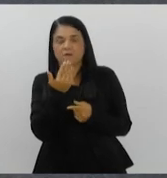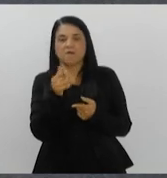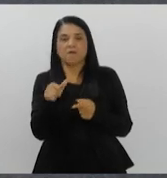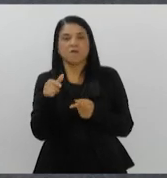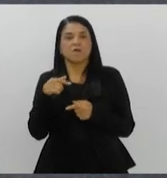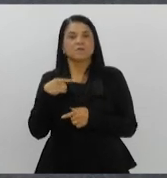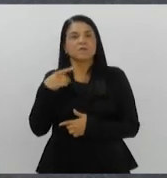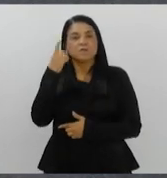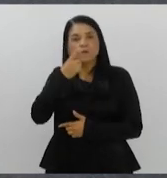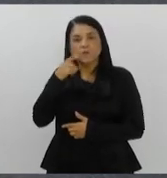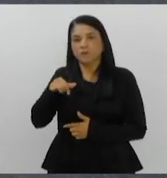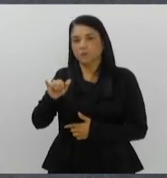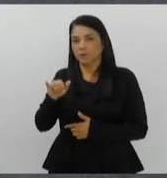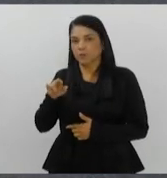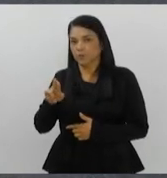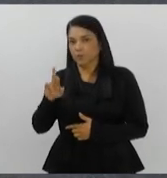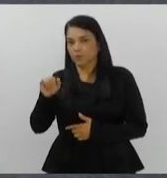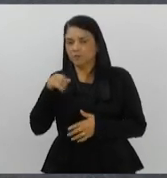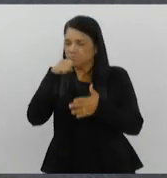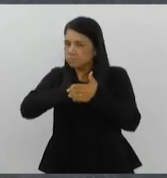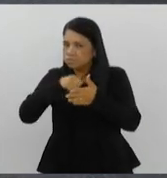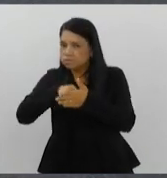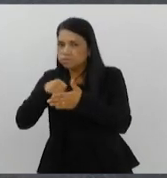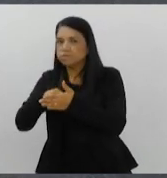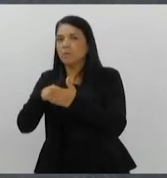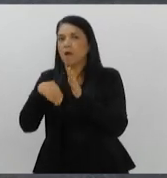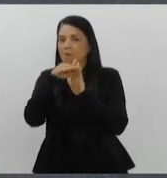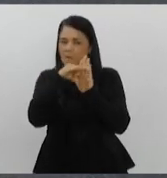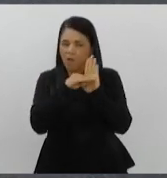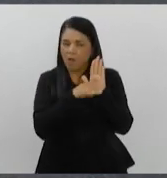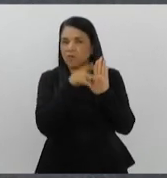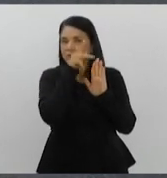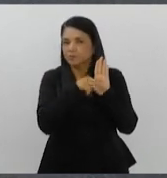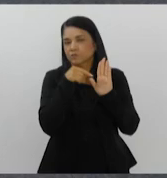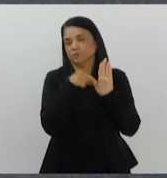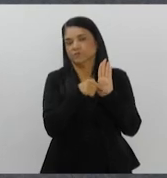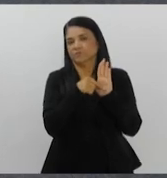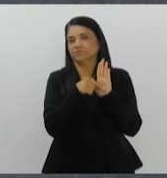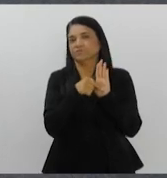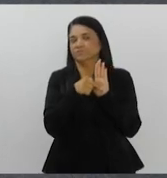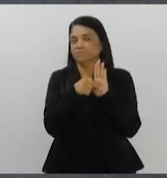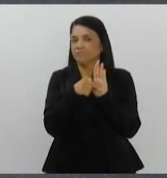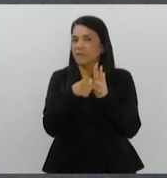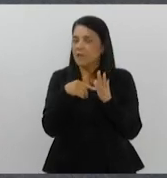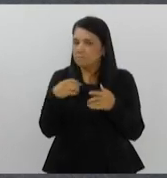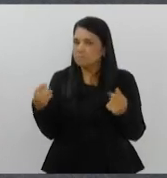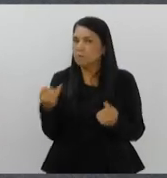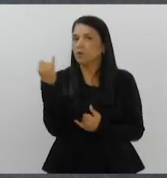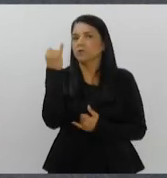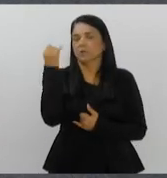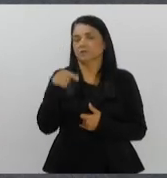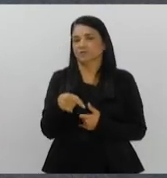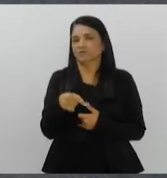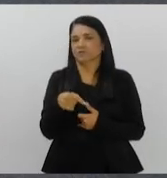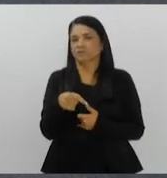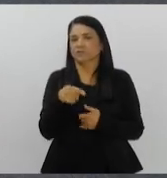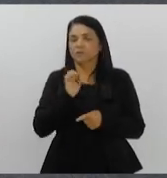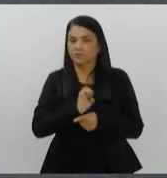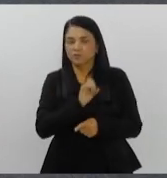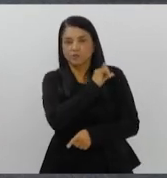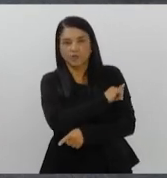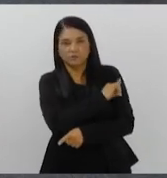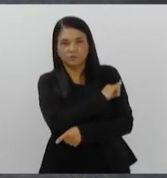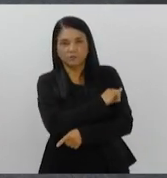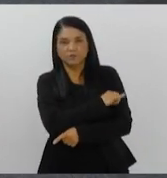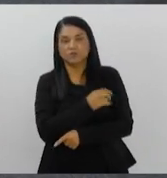lutador dessa pauta e muito salutar que ele traga essa demanda. Aqui no nosso Estado são pelo menos 2